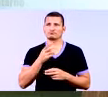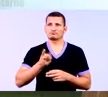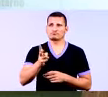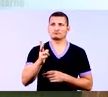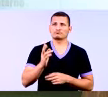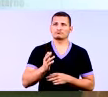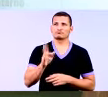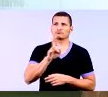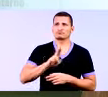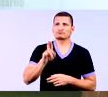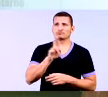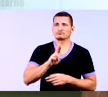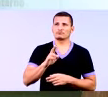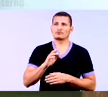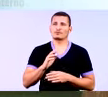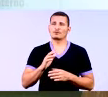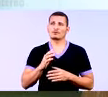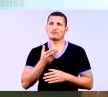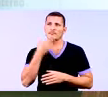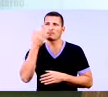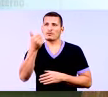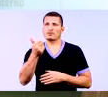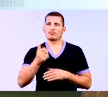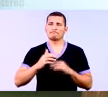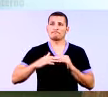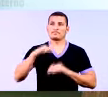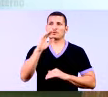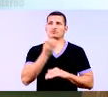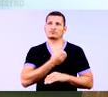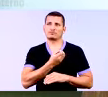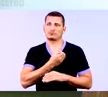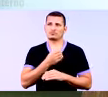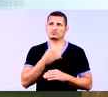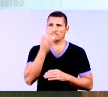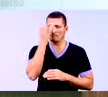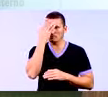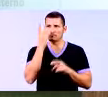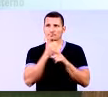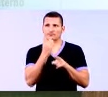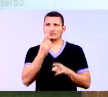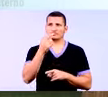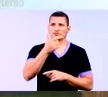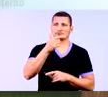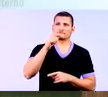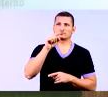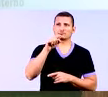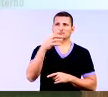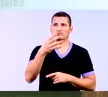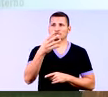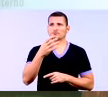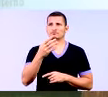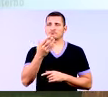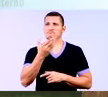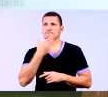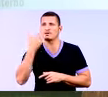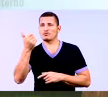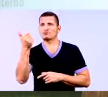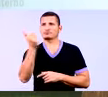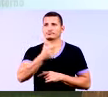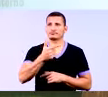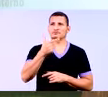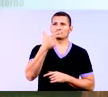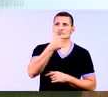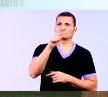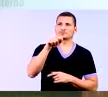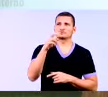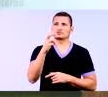número, porque o leigo só fica fácil de identificar que o 2.4 é maior do que 1.5. Falei, eu quero o 2.4. Tá?